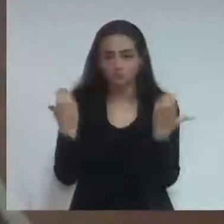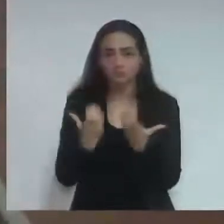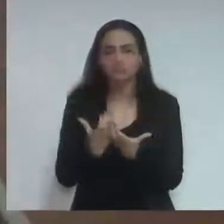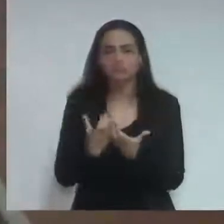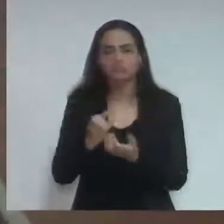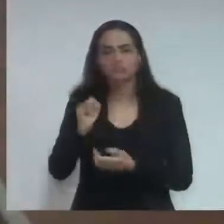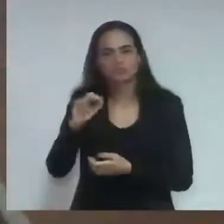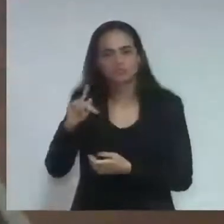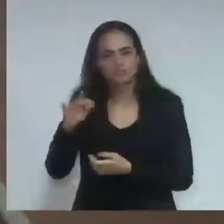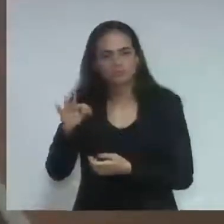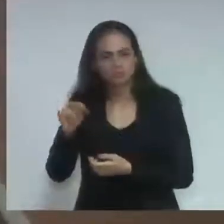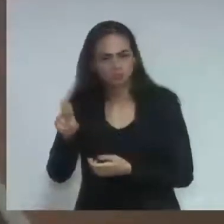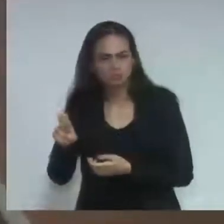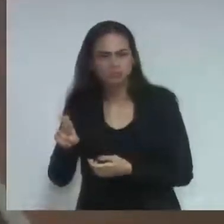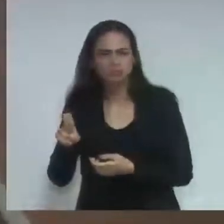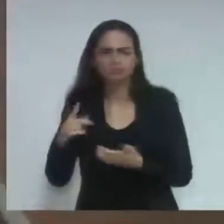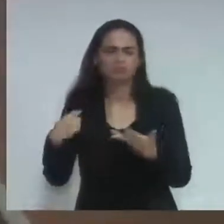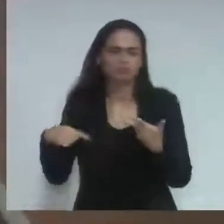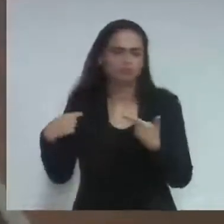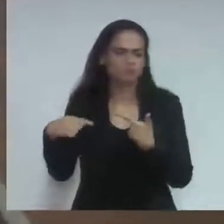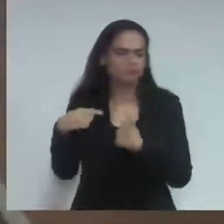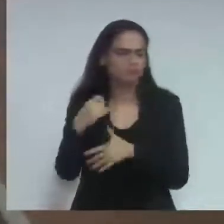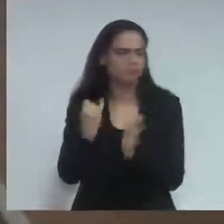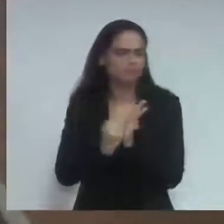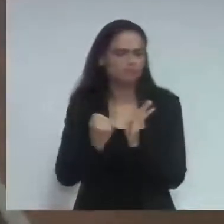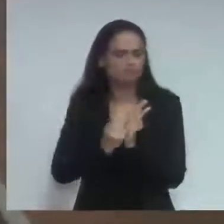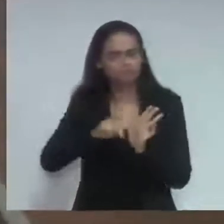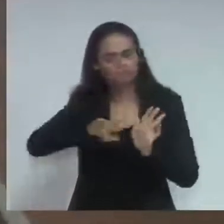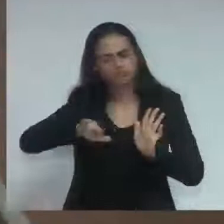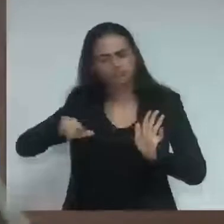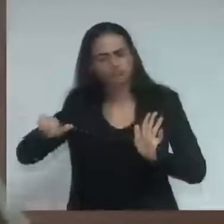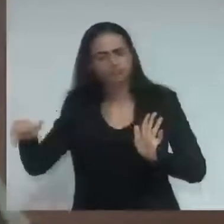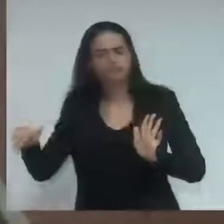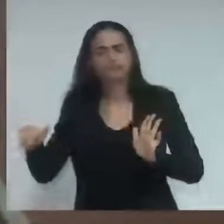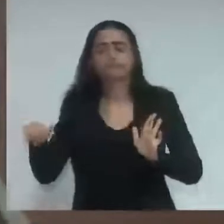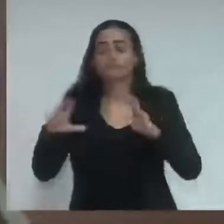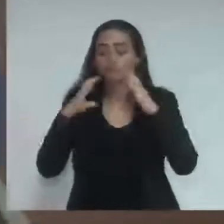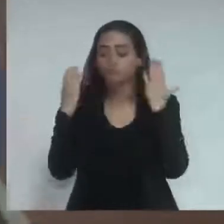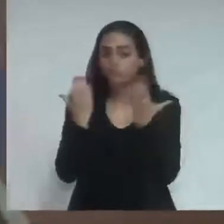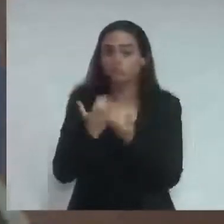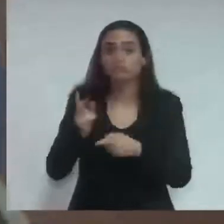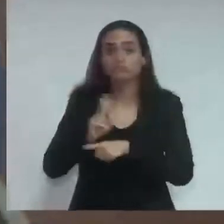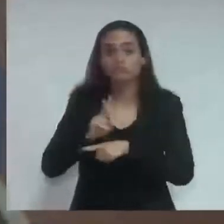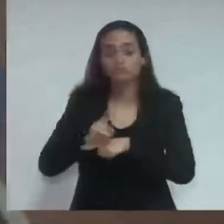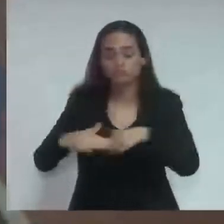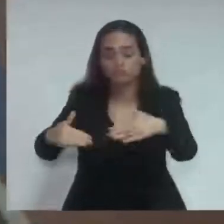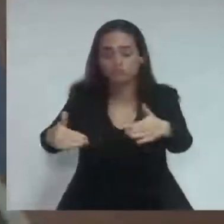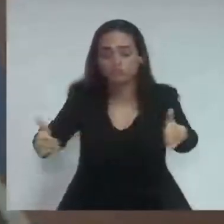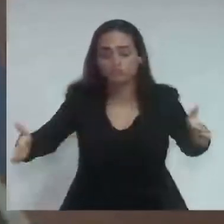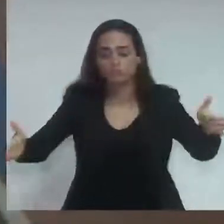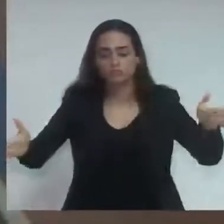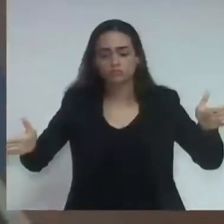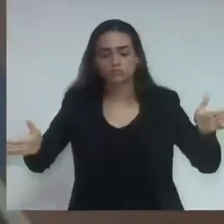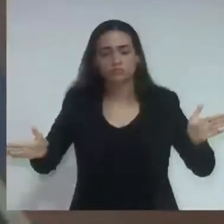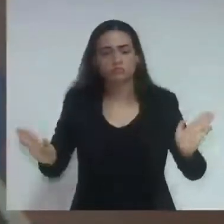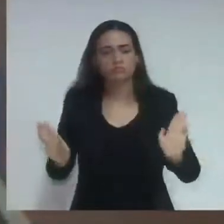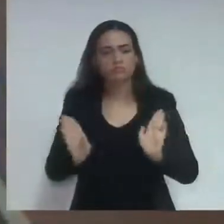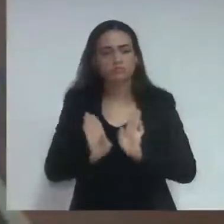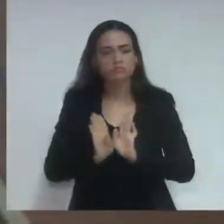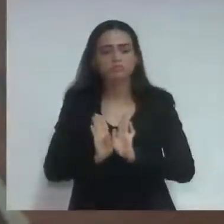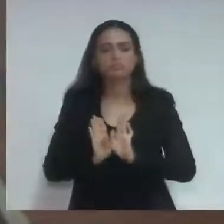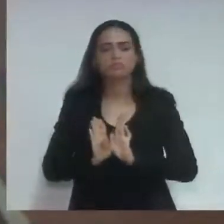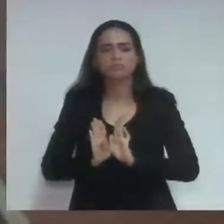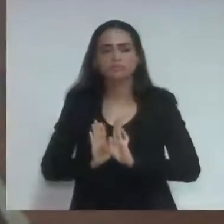o IPTU que pagam, com todos os demais impostos, os moradores, eles cuidam dentro da sua área de grande parte dos serviços